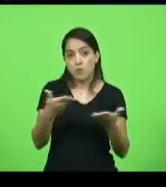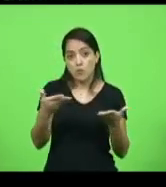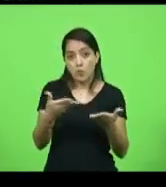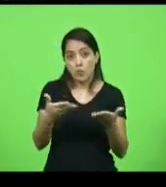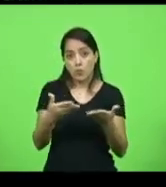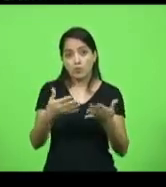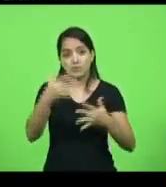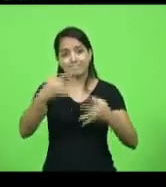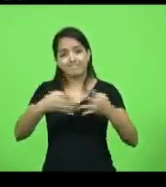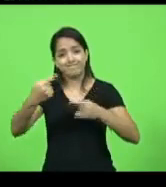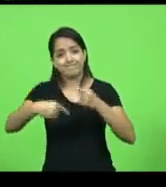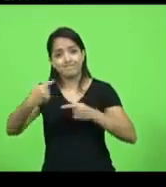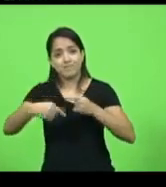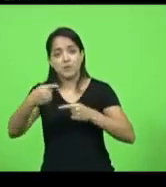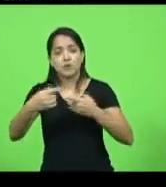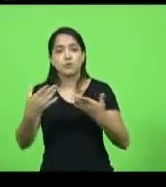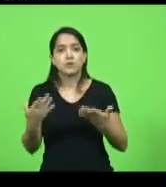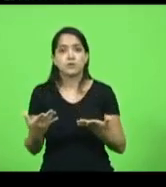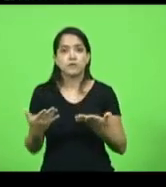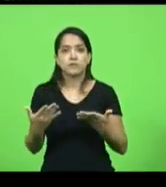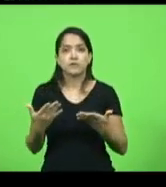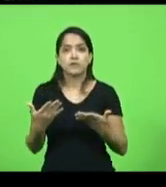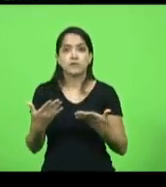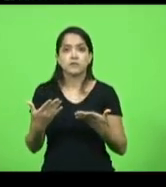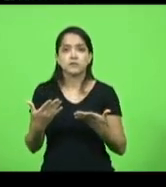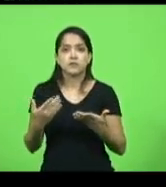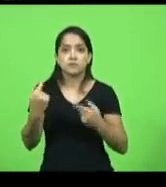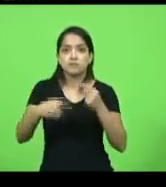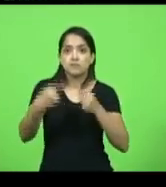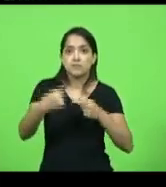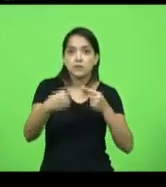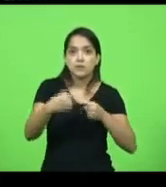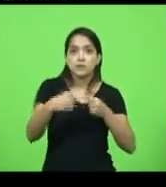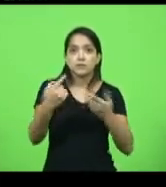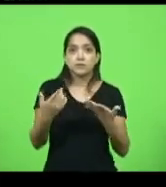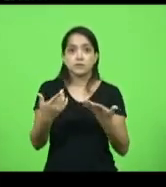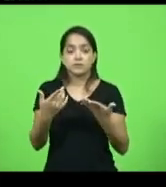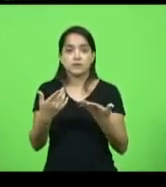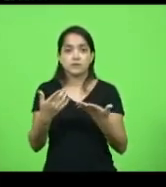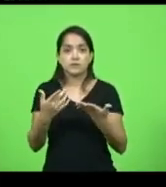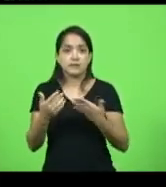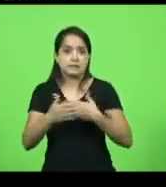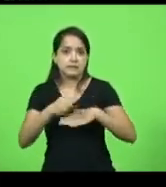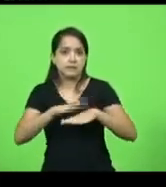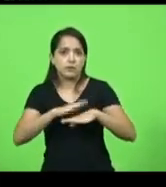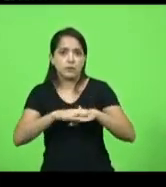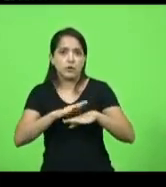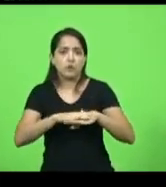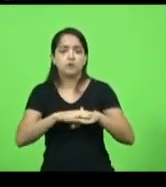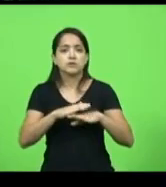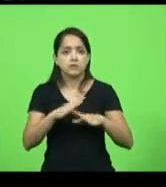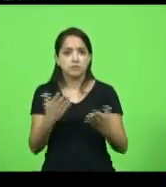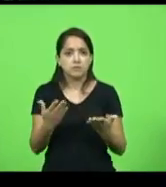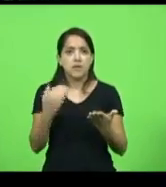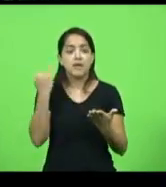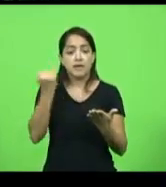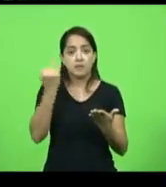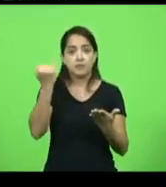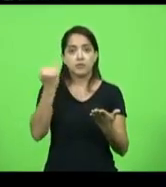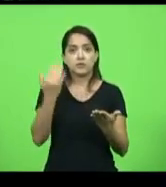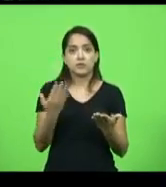virando um debate, virando uma arena de discussões ideológicas, porque, para mim, é importante as diligências, elas são